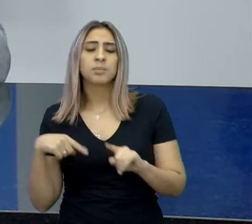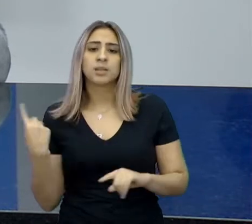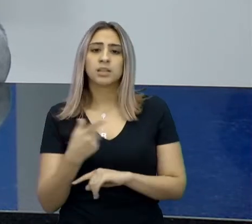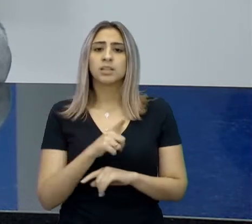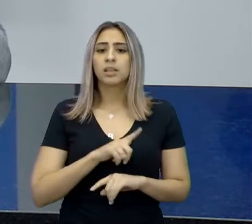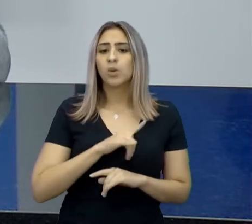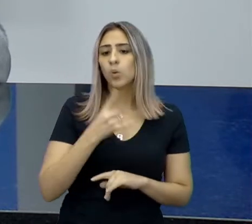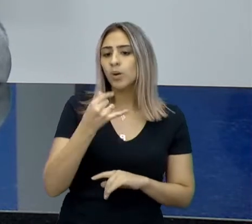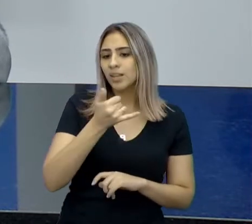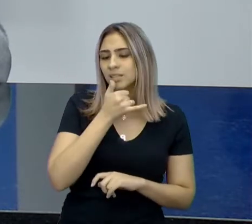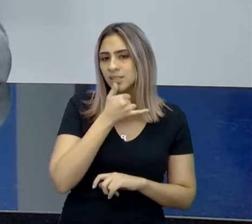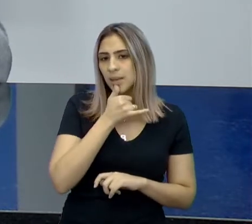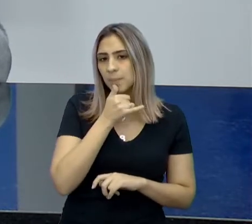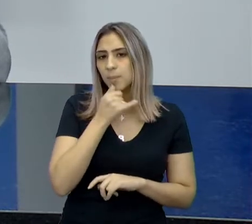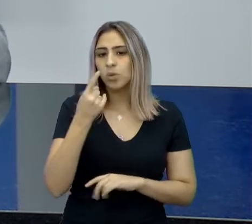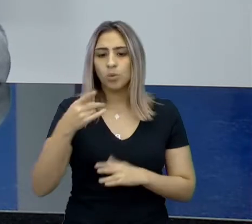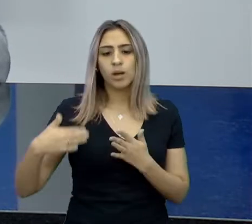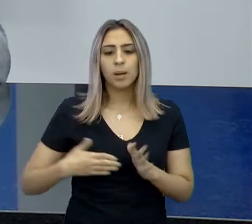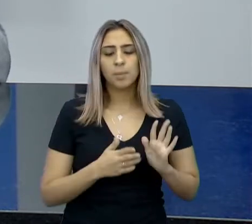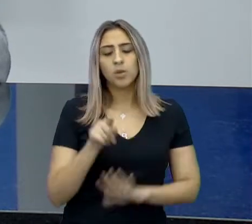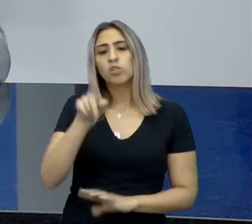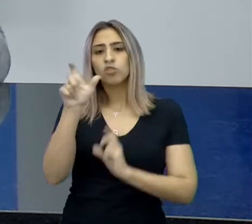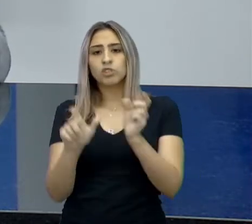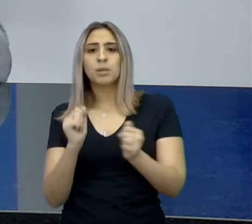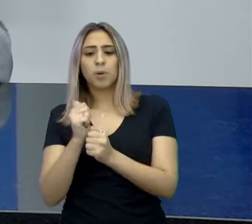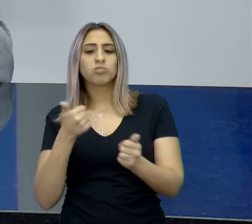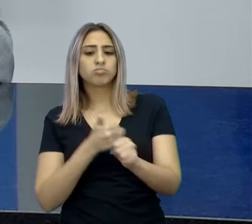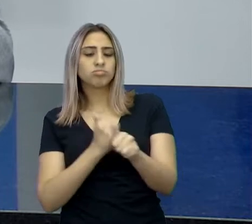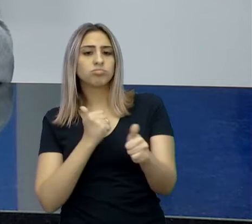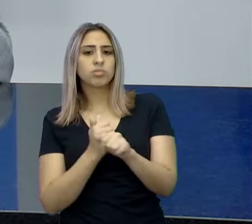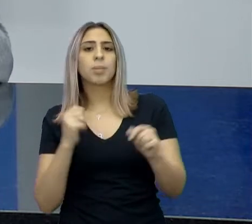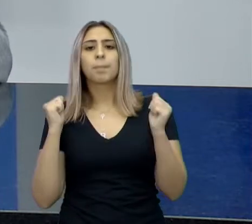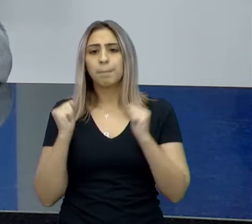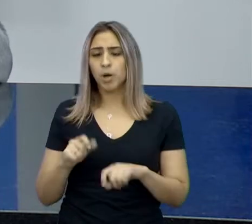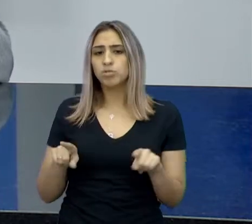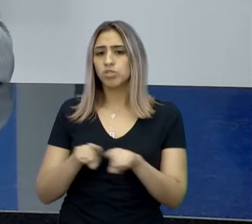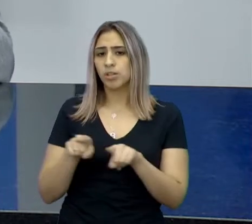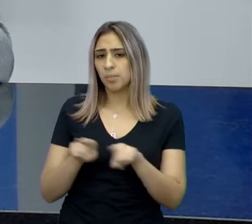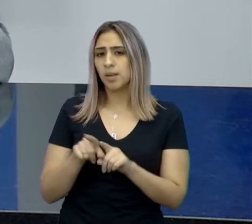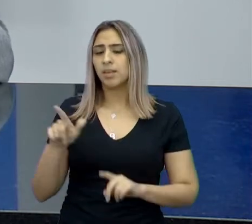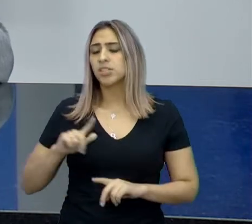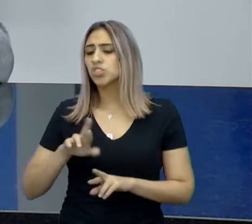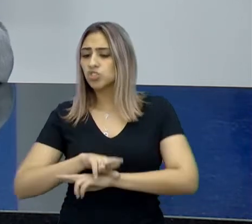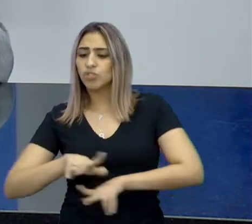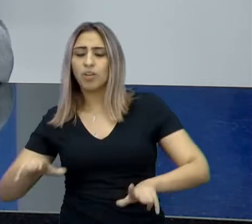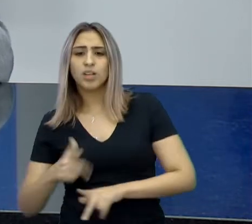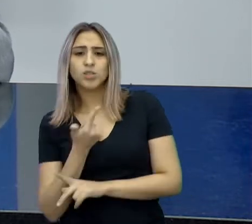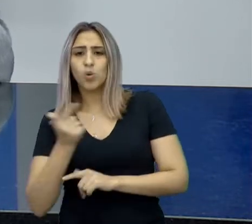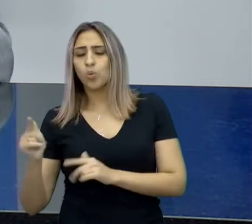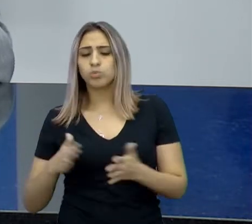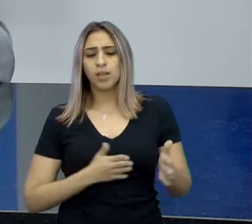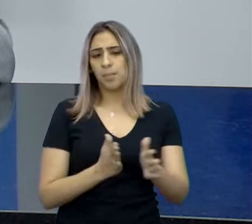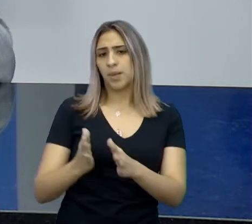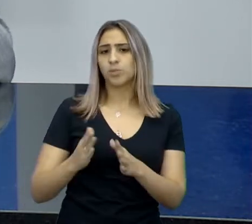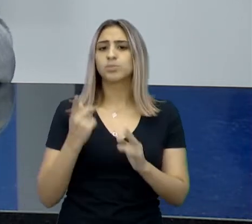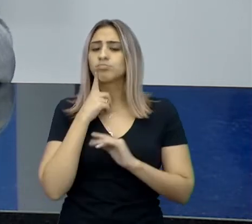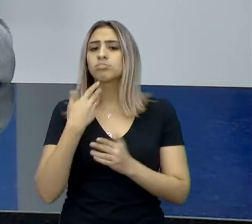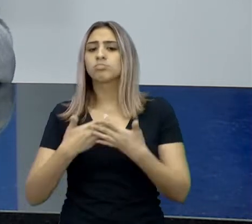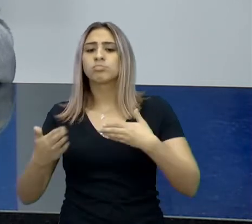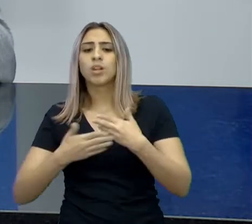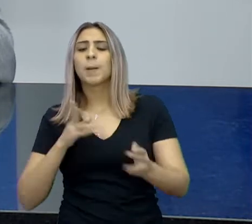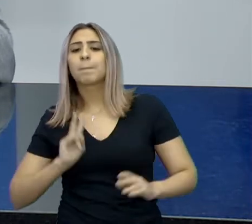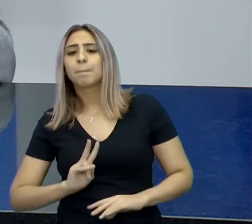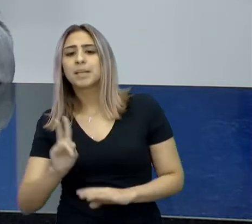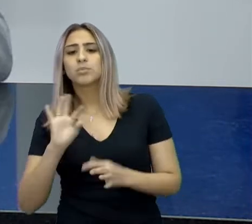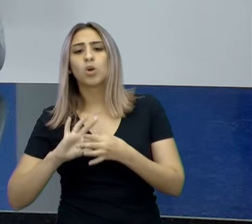dá um exemplo, um caminho que você pode seguir, mas você pode seguir aí também diversos outros caminhos sobre o